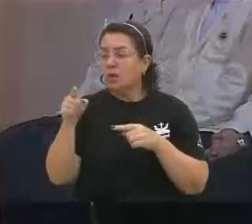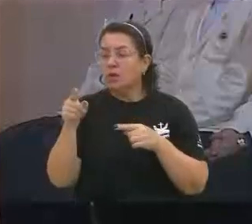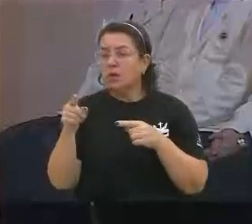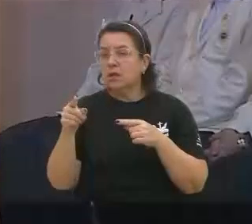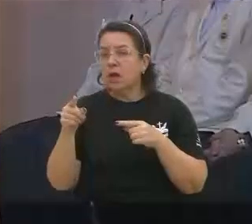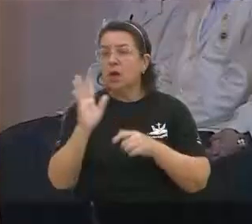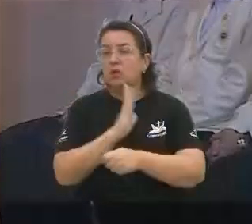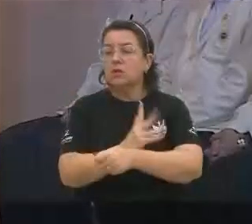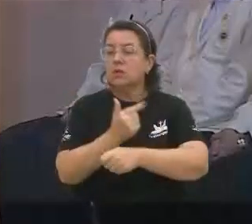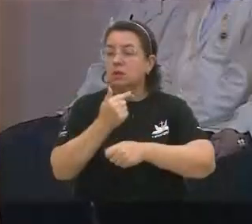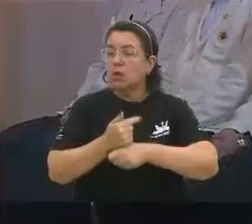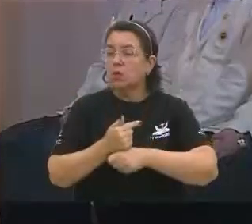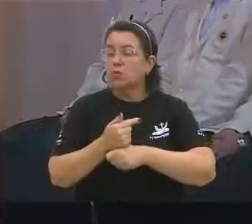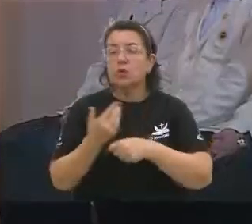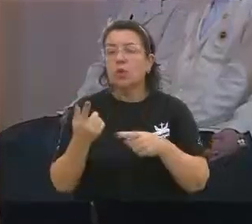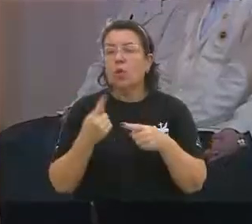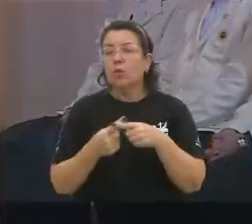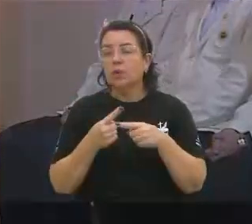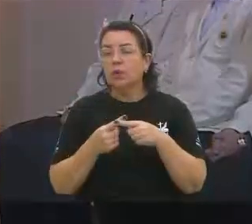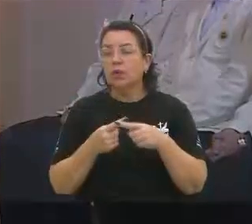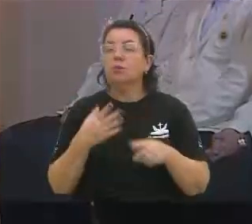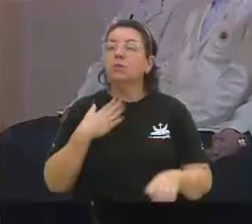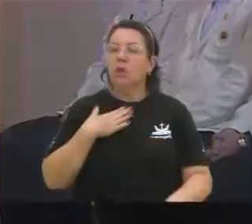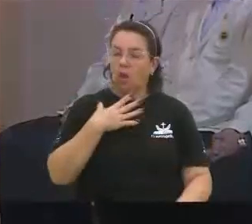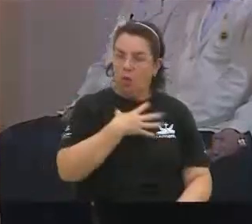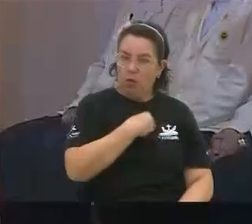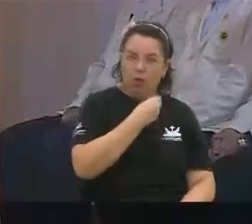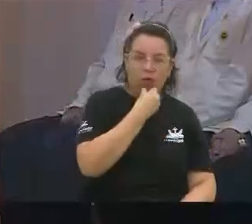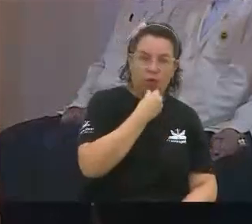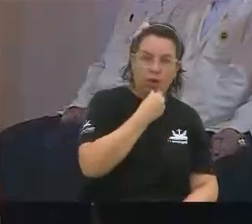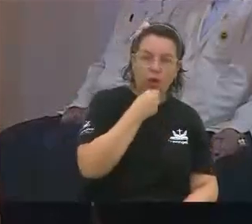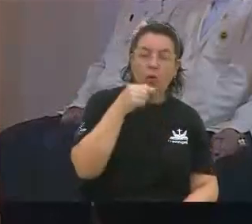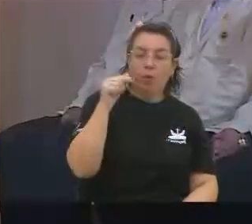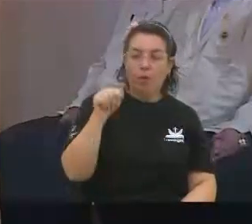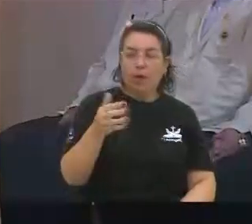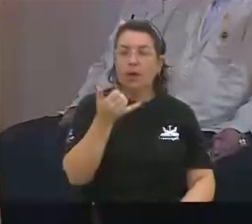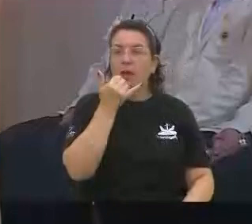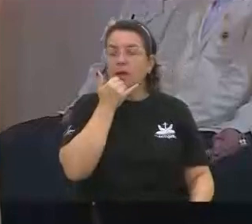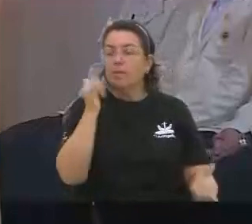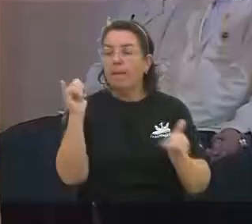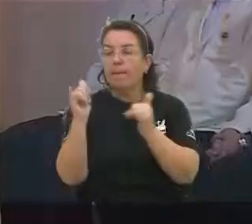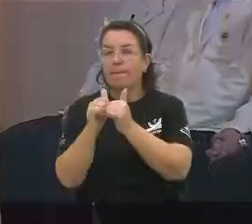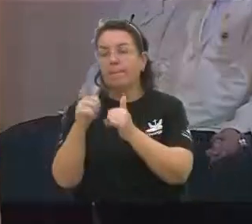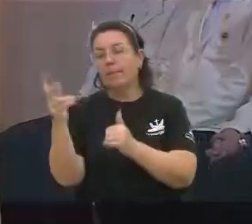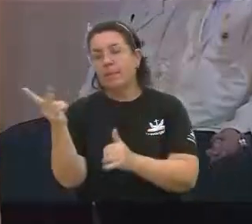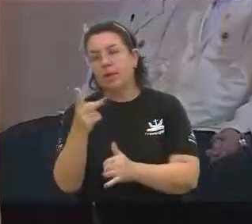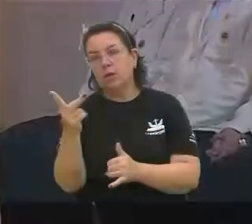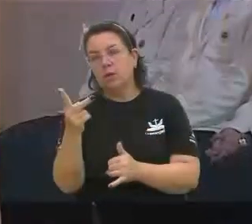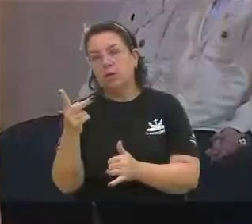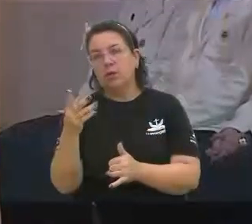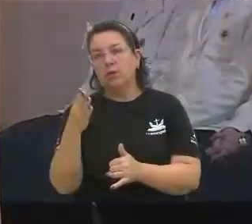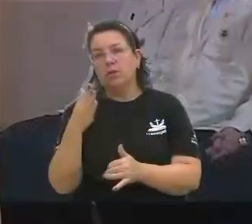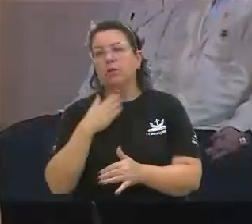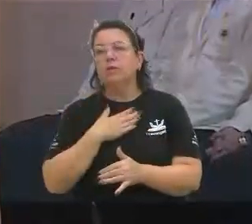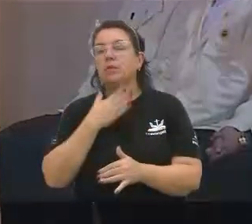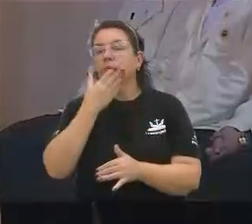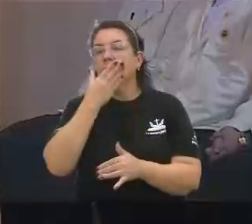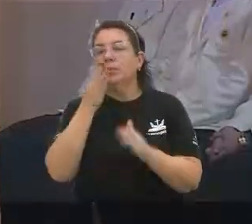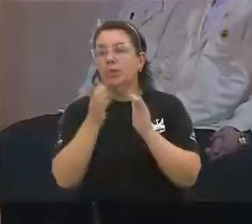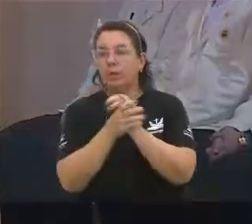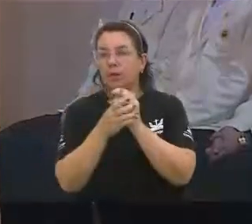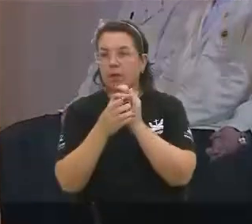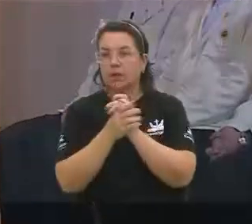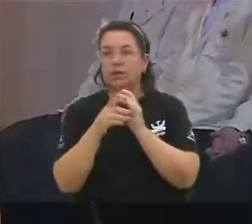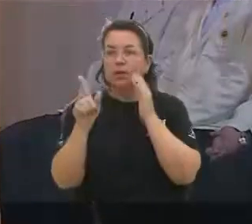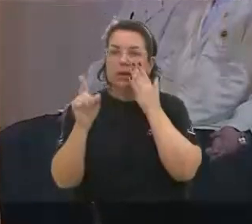fazendo Cerco de Jericó pelo meu filho para que perdoe o pai e para o meu marido para